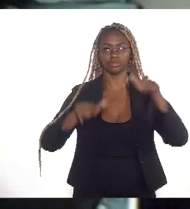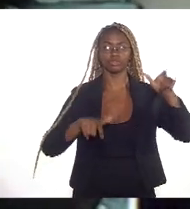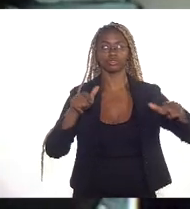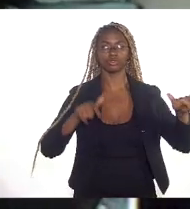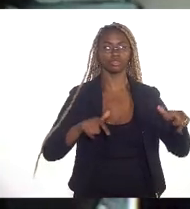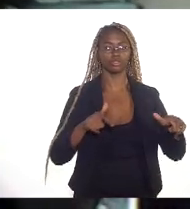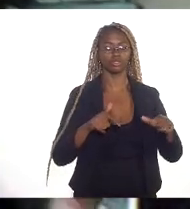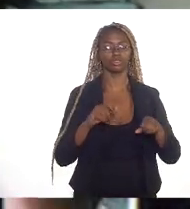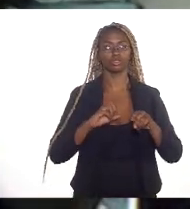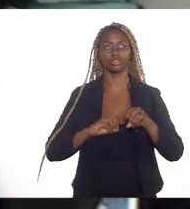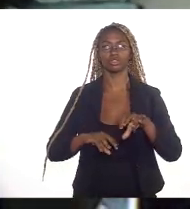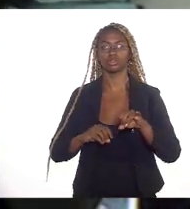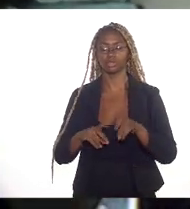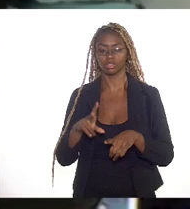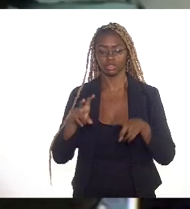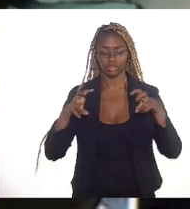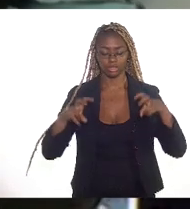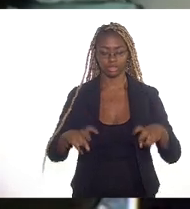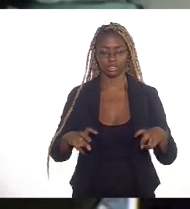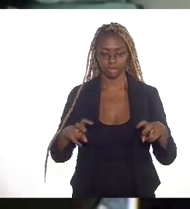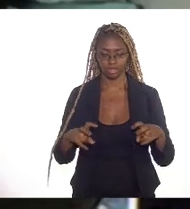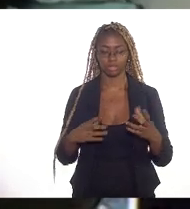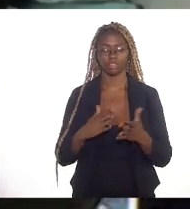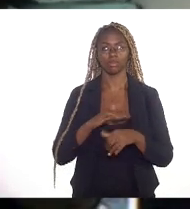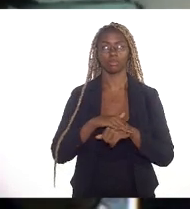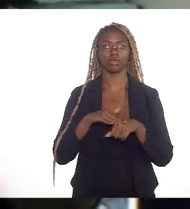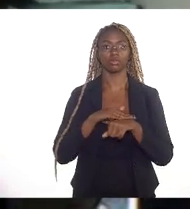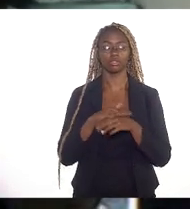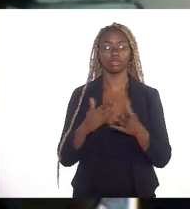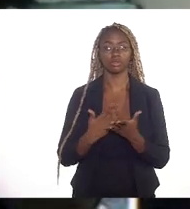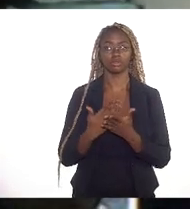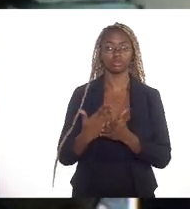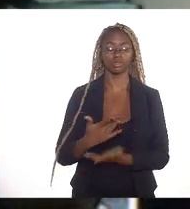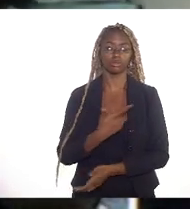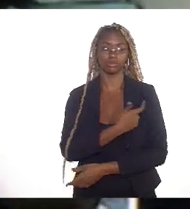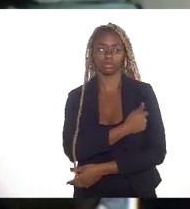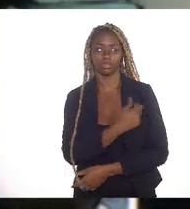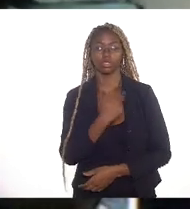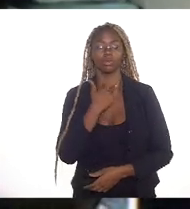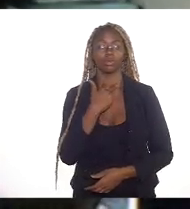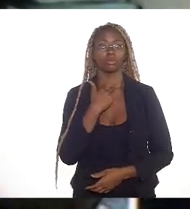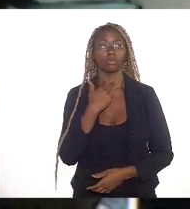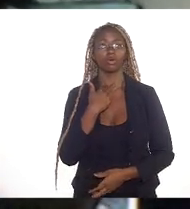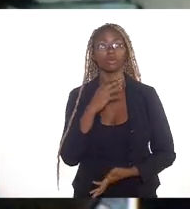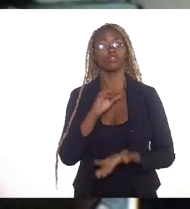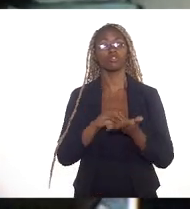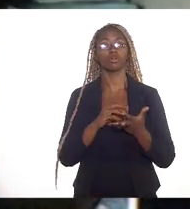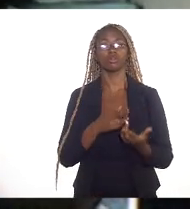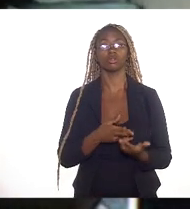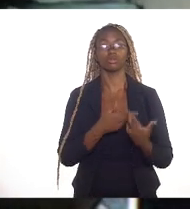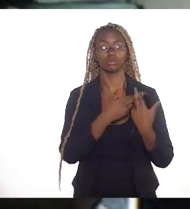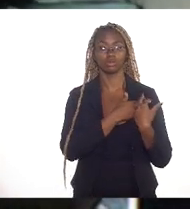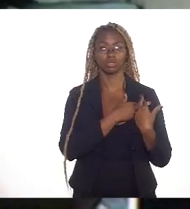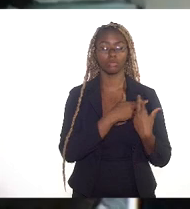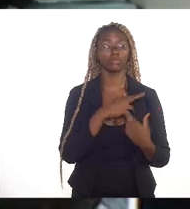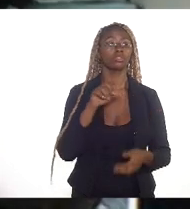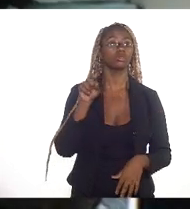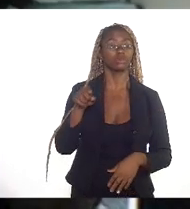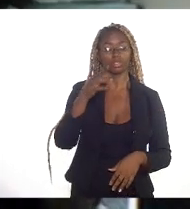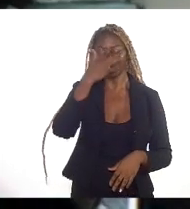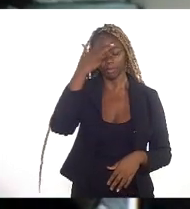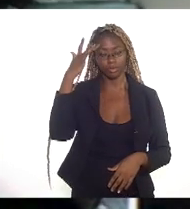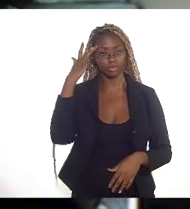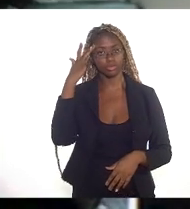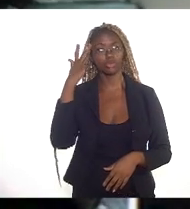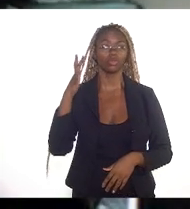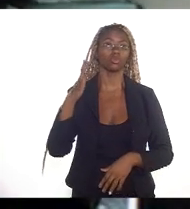nesse momento onde se inicia a imunização. Não dá para sermos irresponsáveis nem com a vida dos profissionais de educação, nem